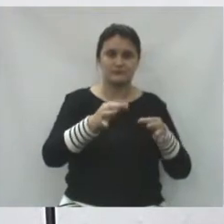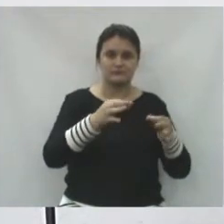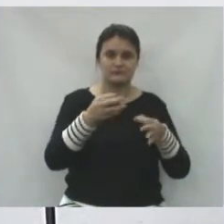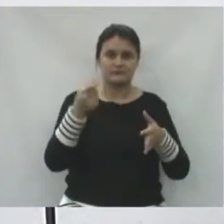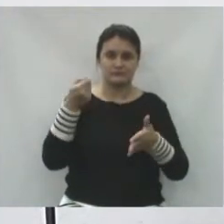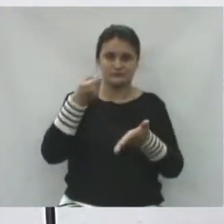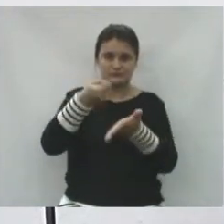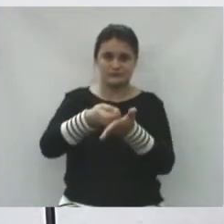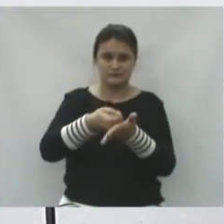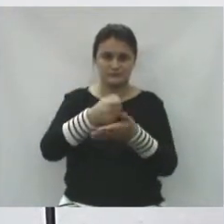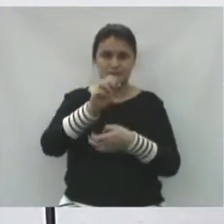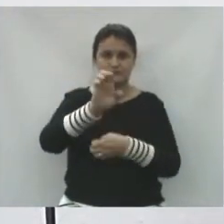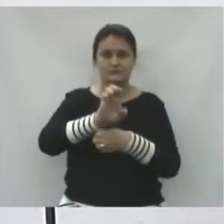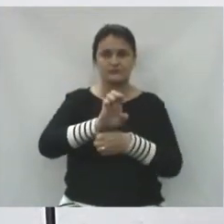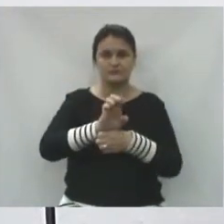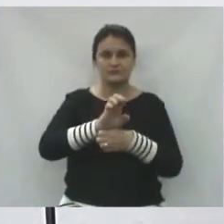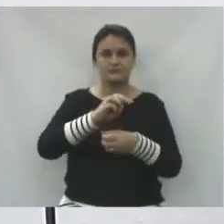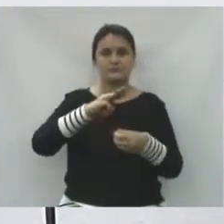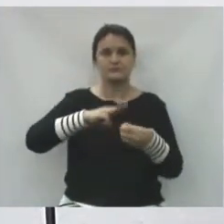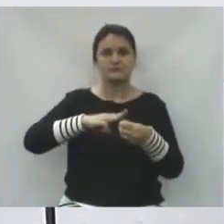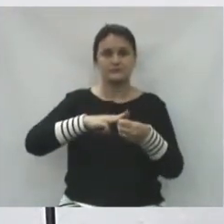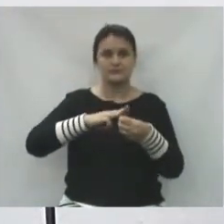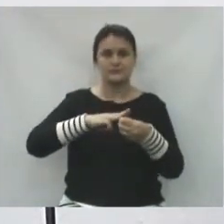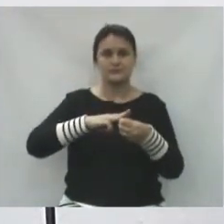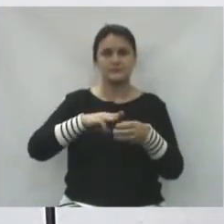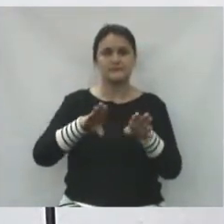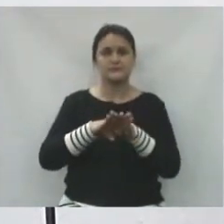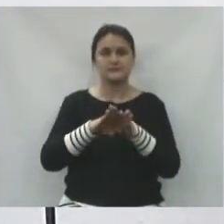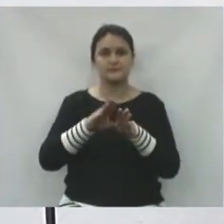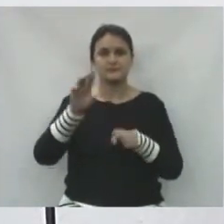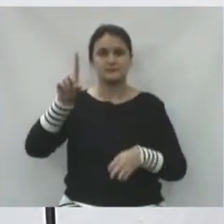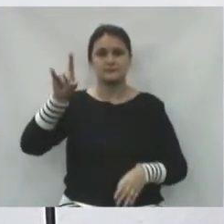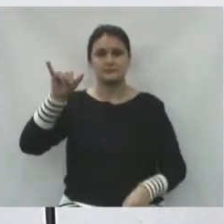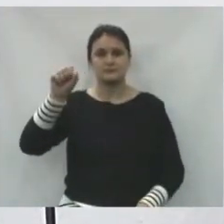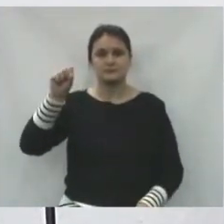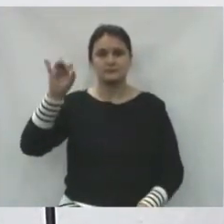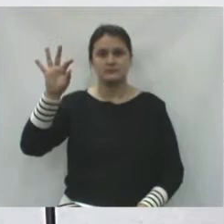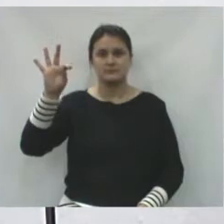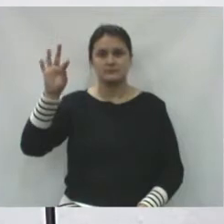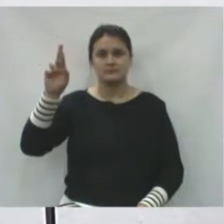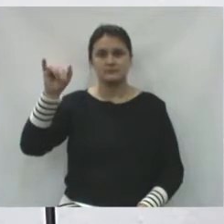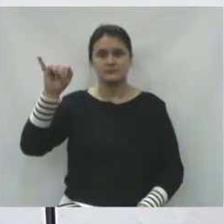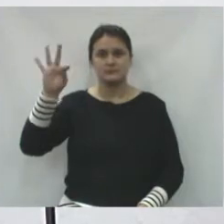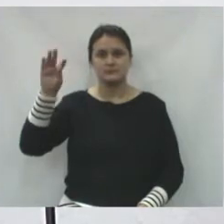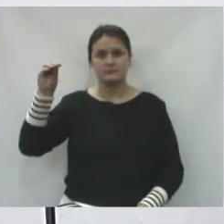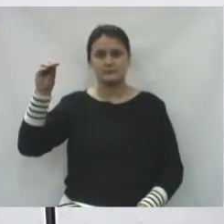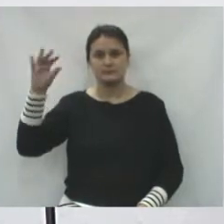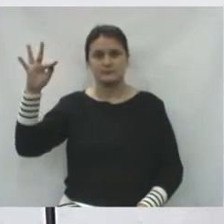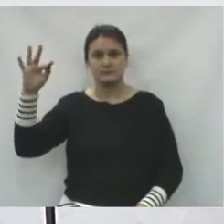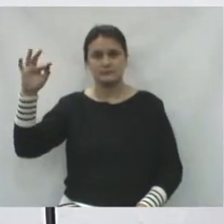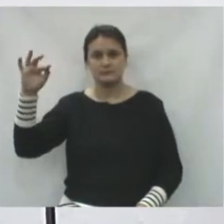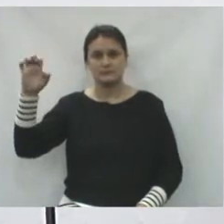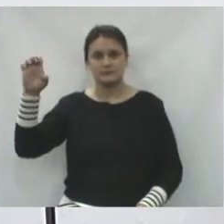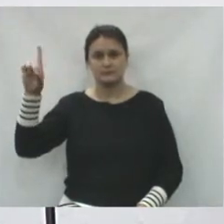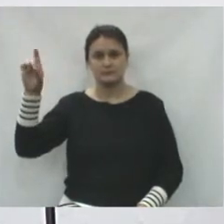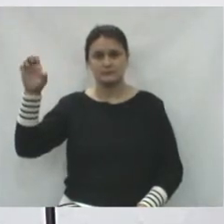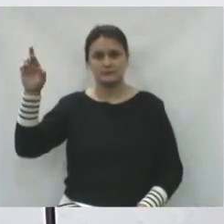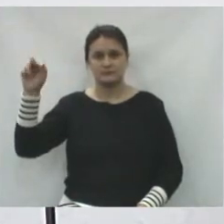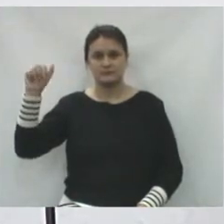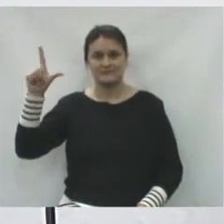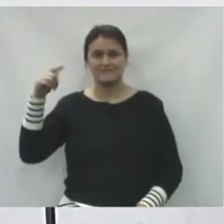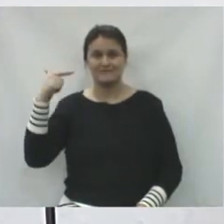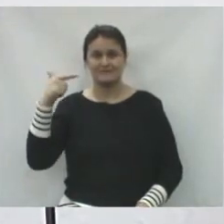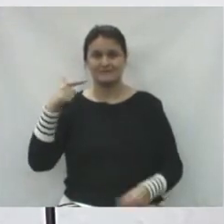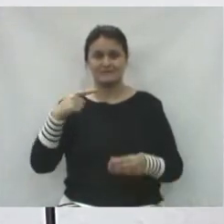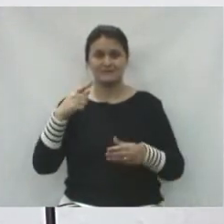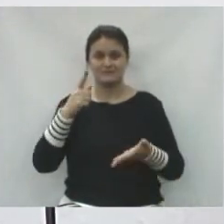orçamento impositivo aos estados, municípios e Distrito Federal. Ainda, caso não seja